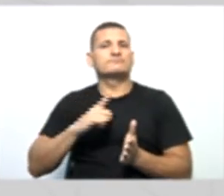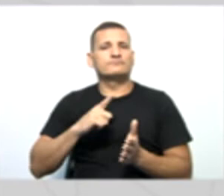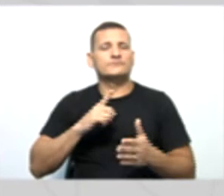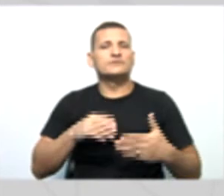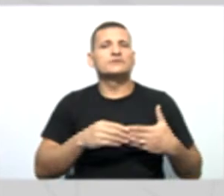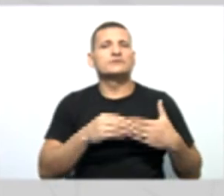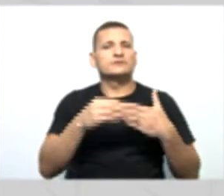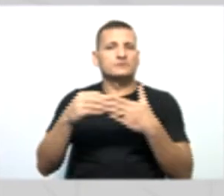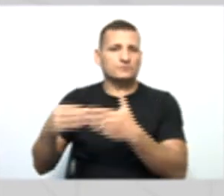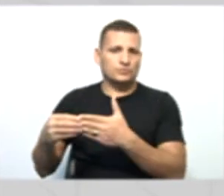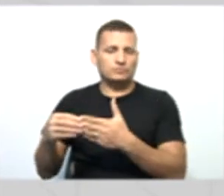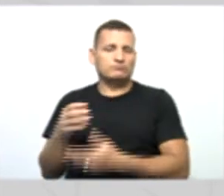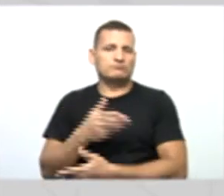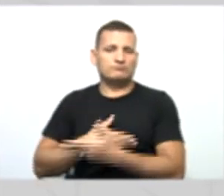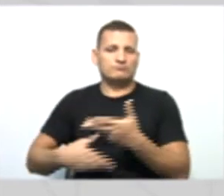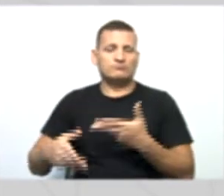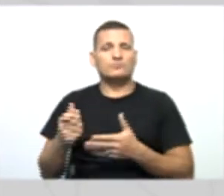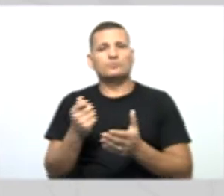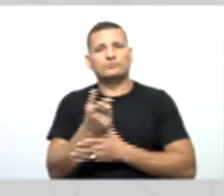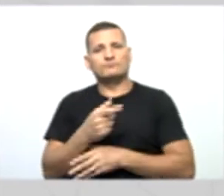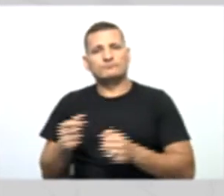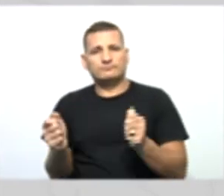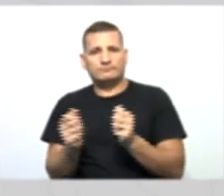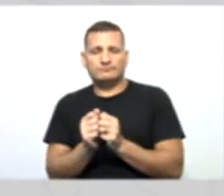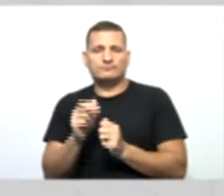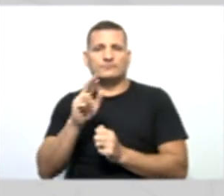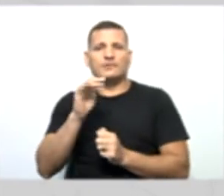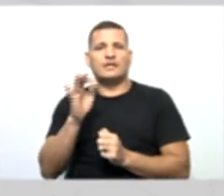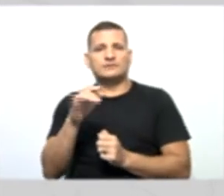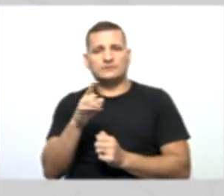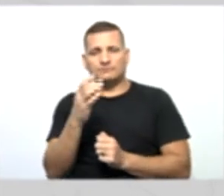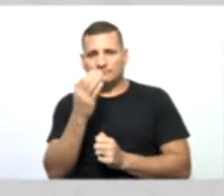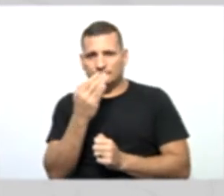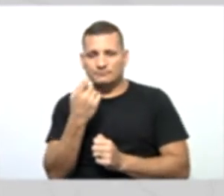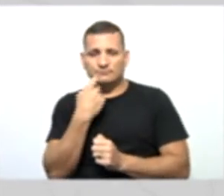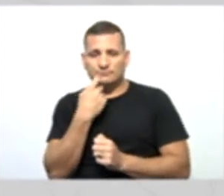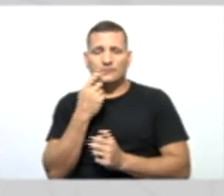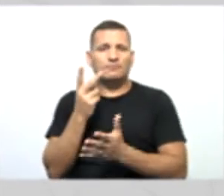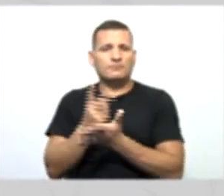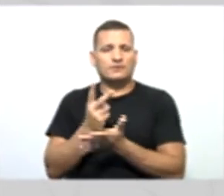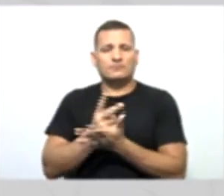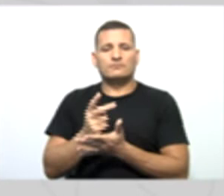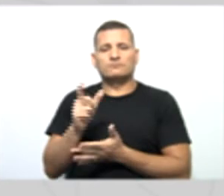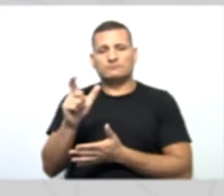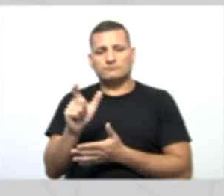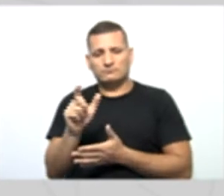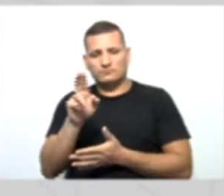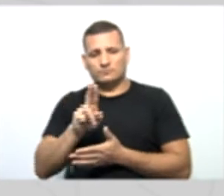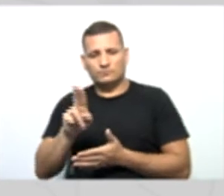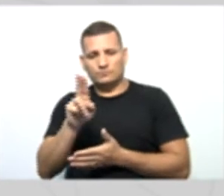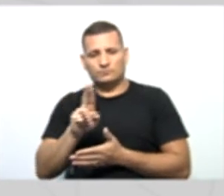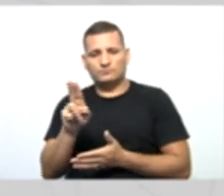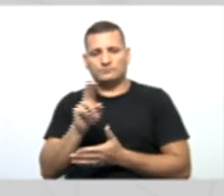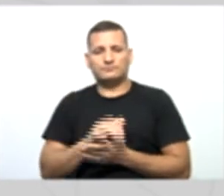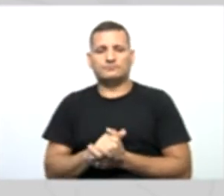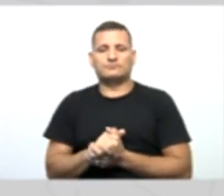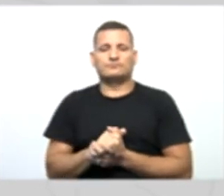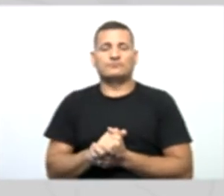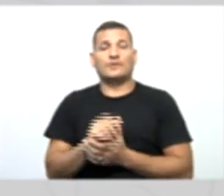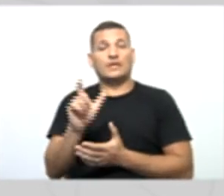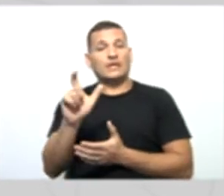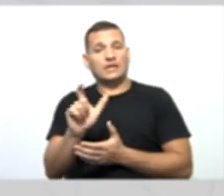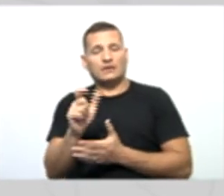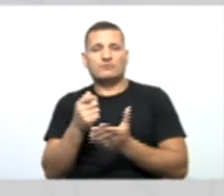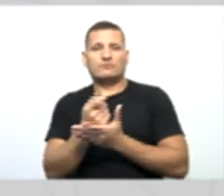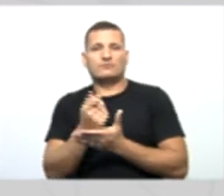compartilhado, compra conjunta de ração, utilização na mesma carteira de compradores. Aí, carteira de compradores, a gente